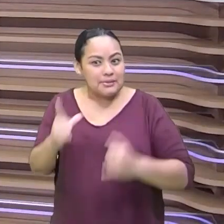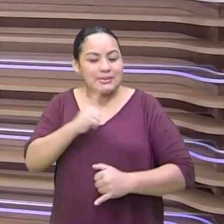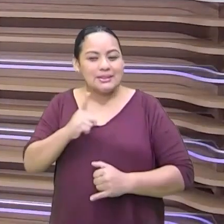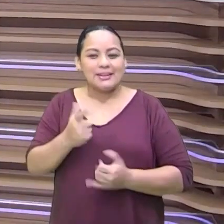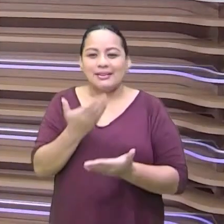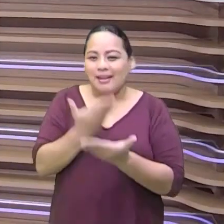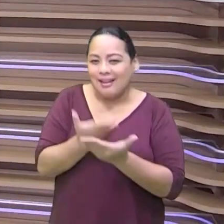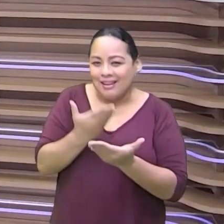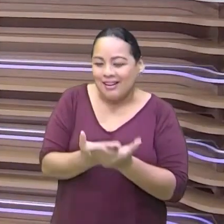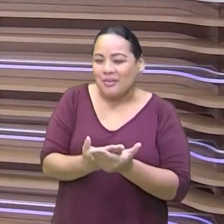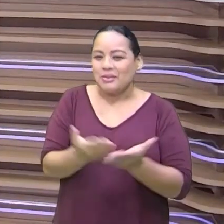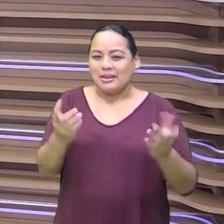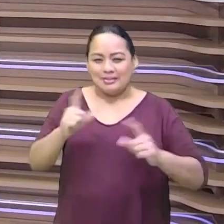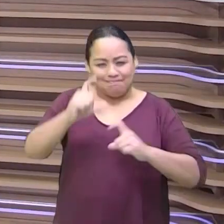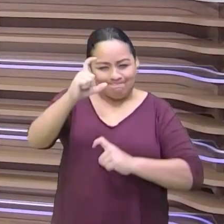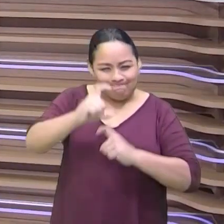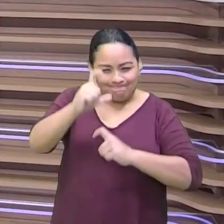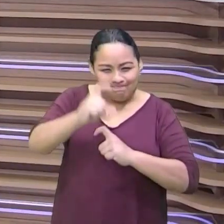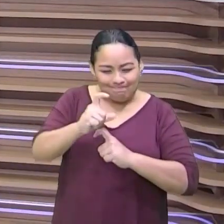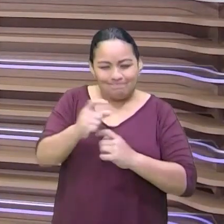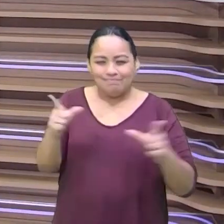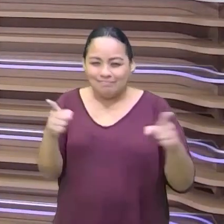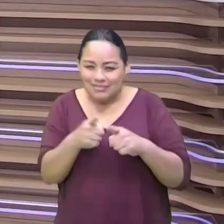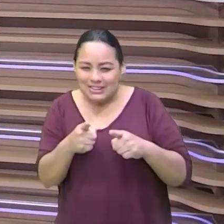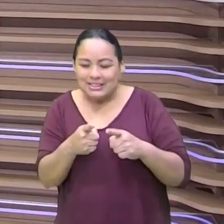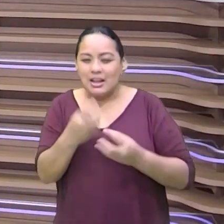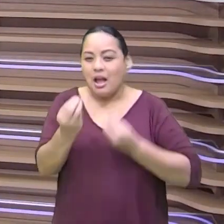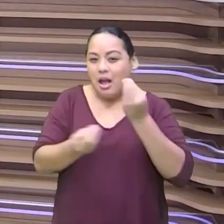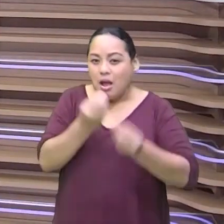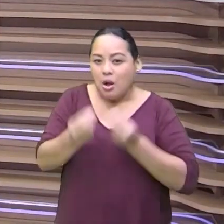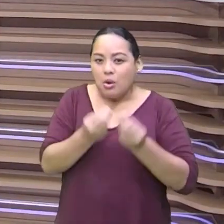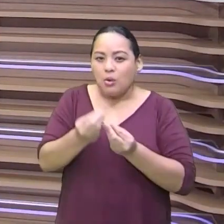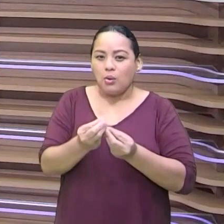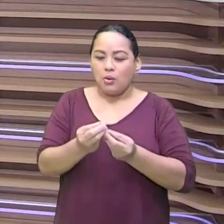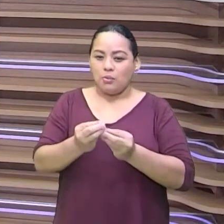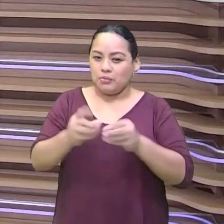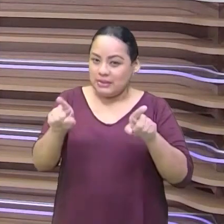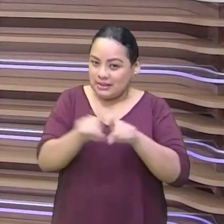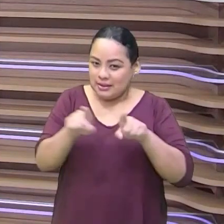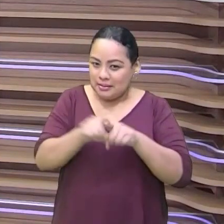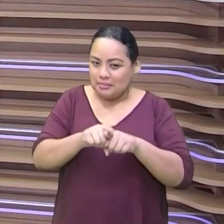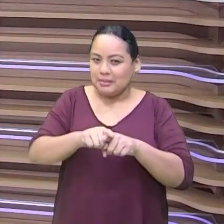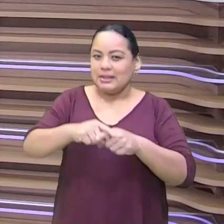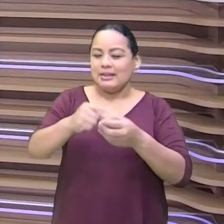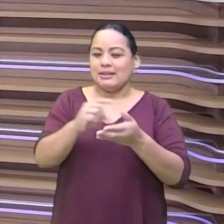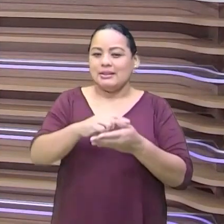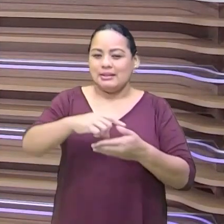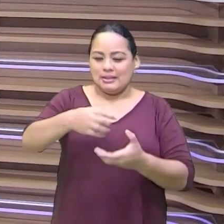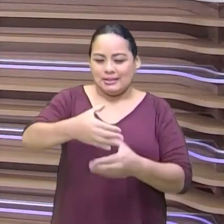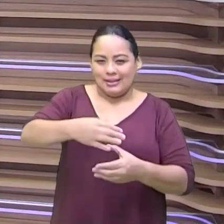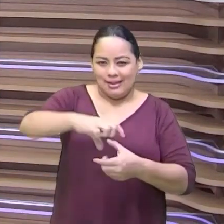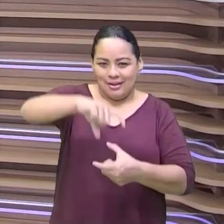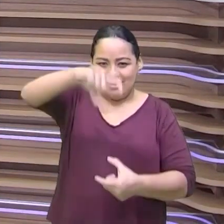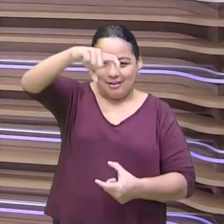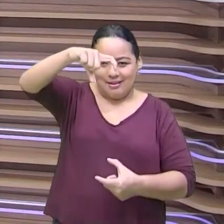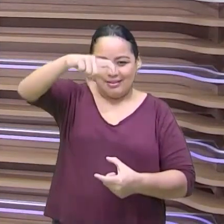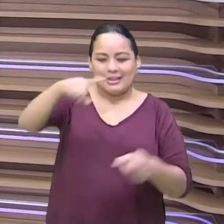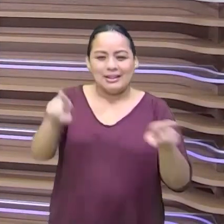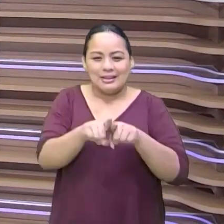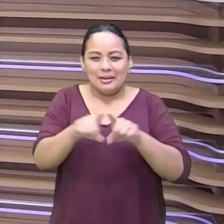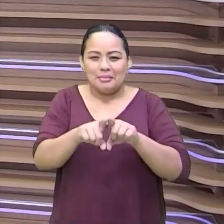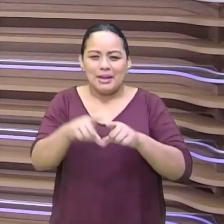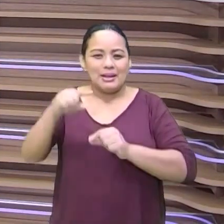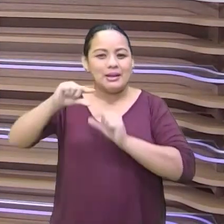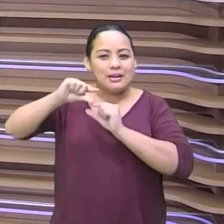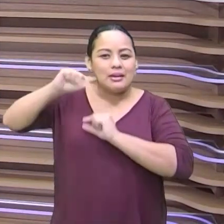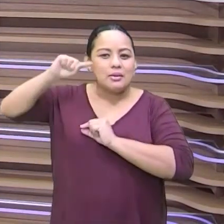assunto tirinhas, é verdade. Sim, ele também é na forma horizontal. Sim, também tem os diálogos por meio dos